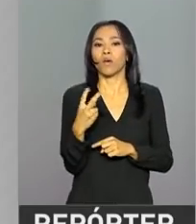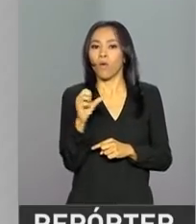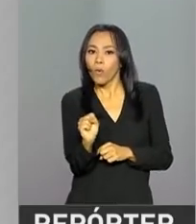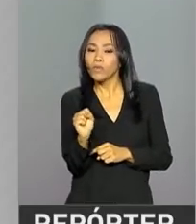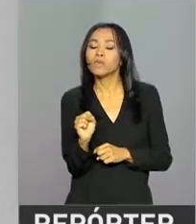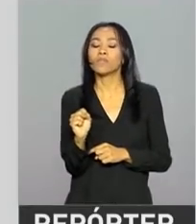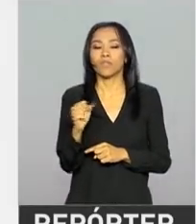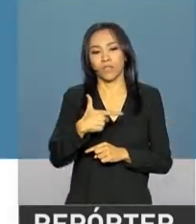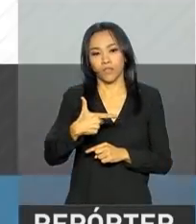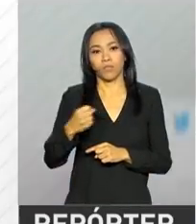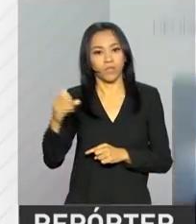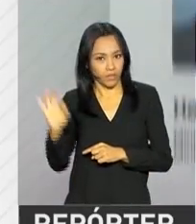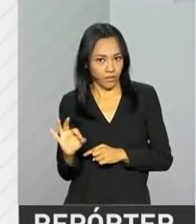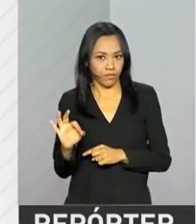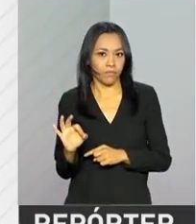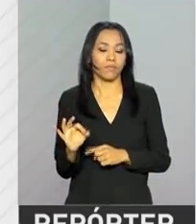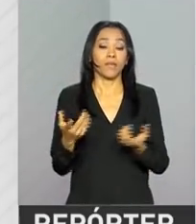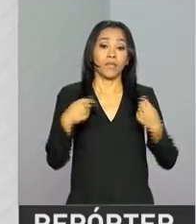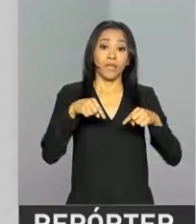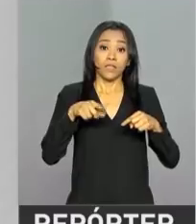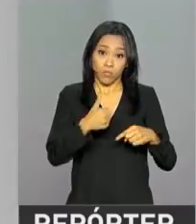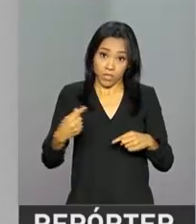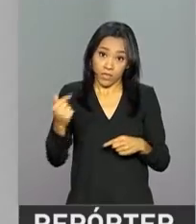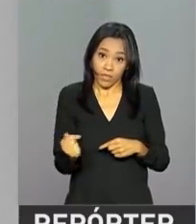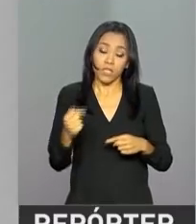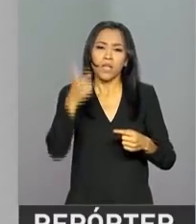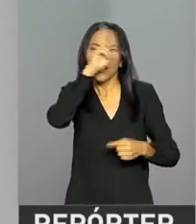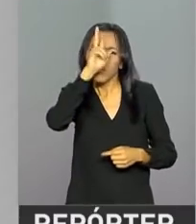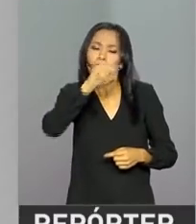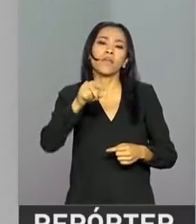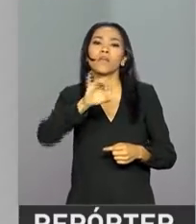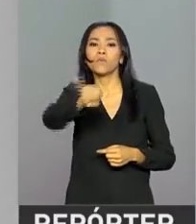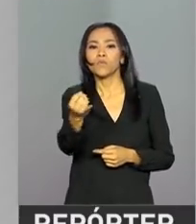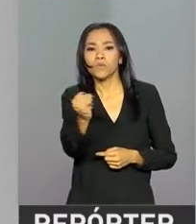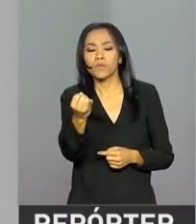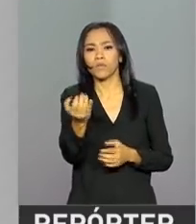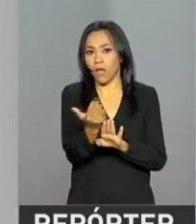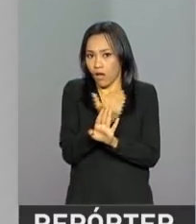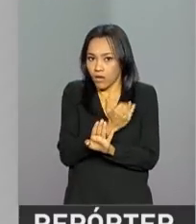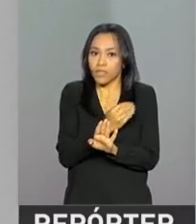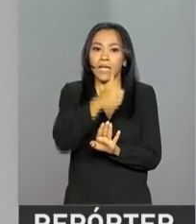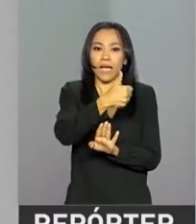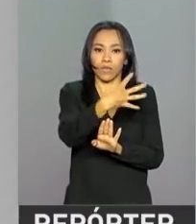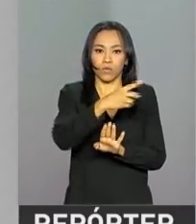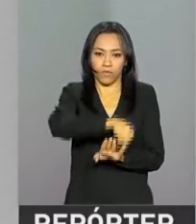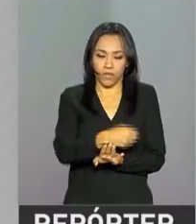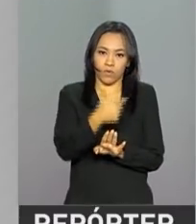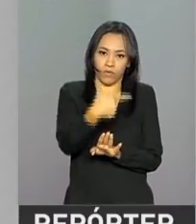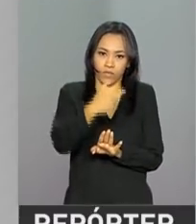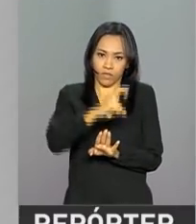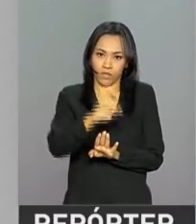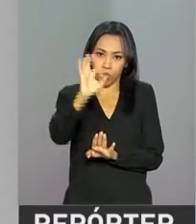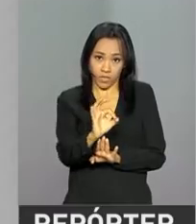2017 o ministro henrique meirelles lembrou ainda que a taxa básica de juros que estava em 14,25